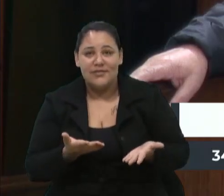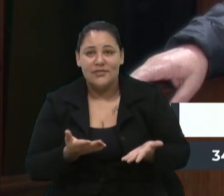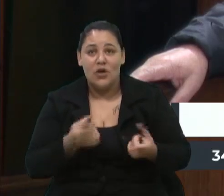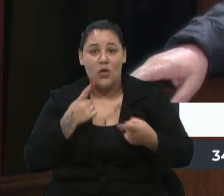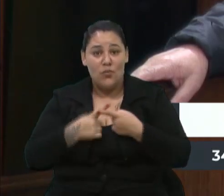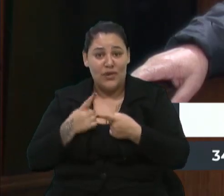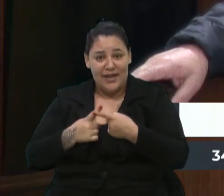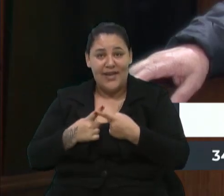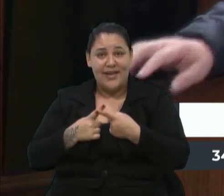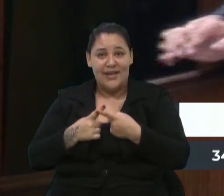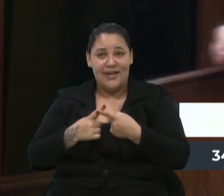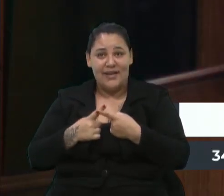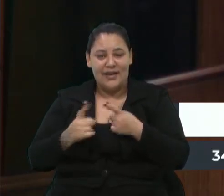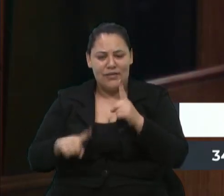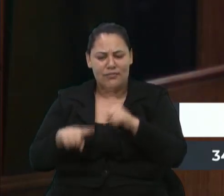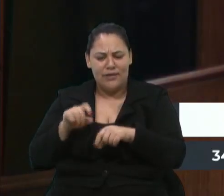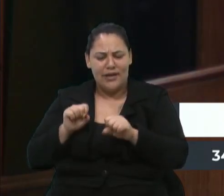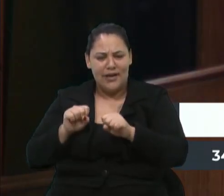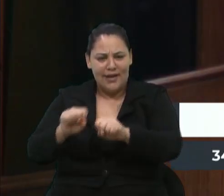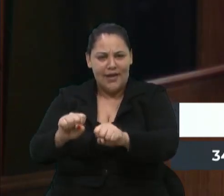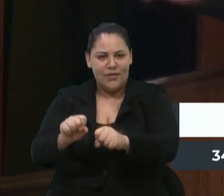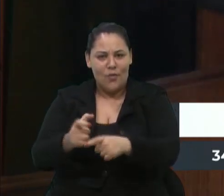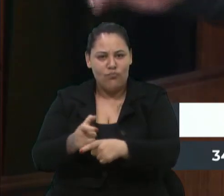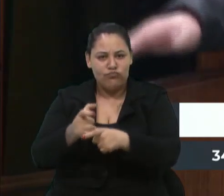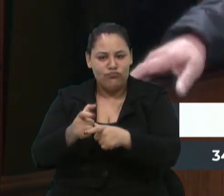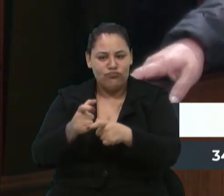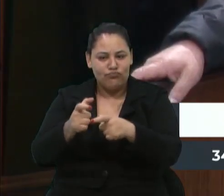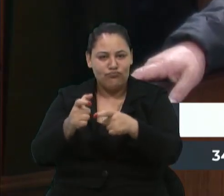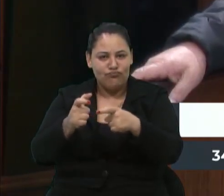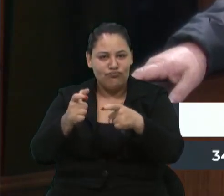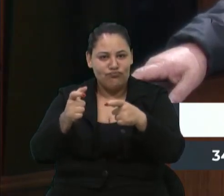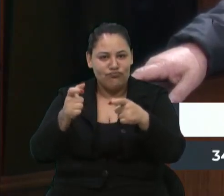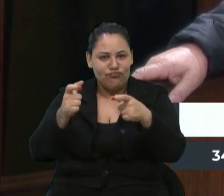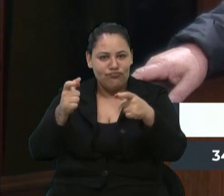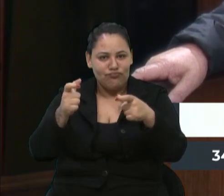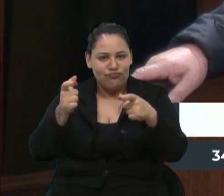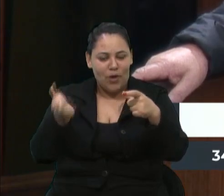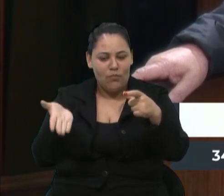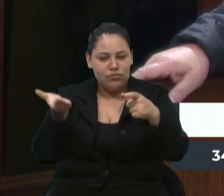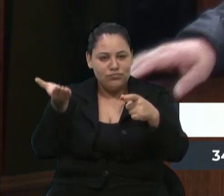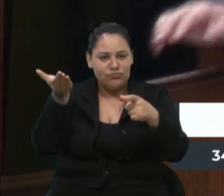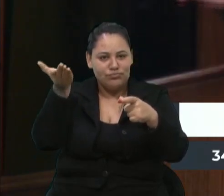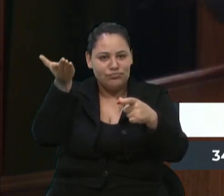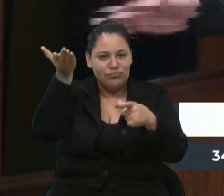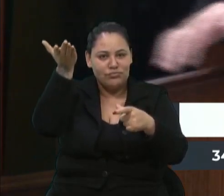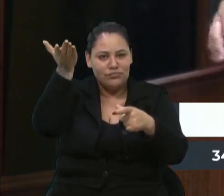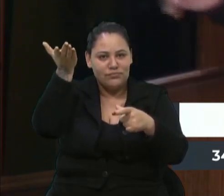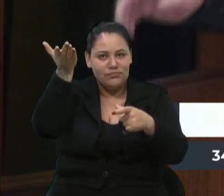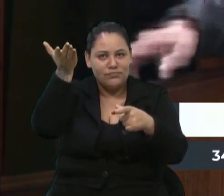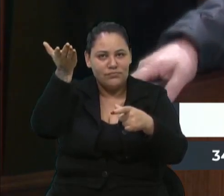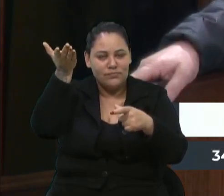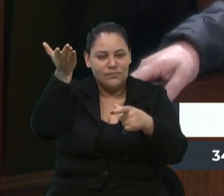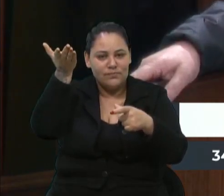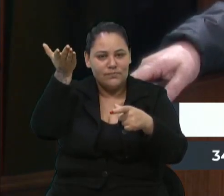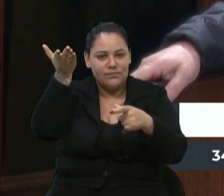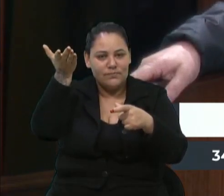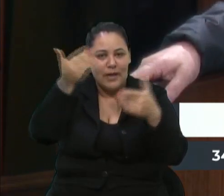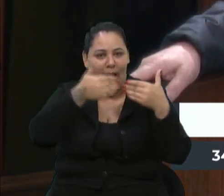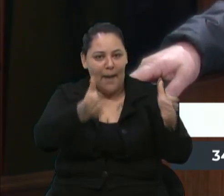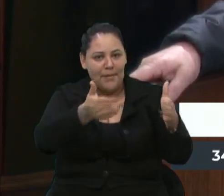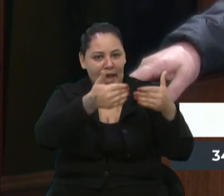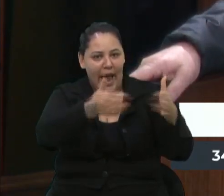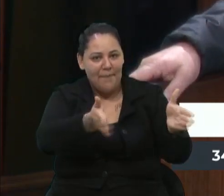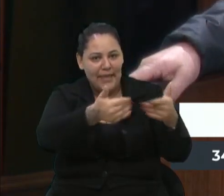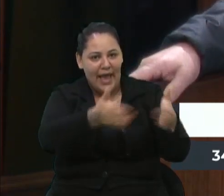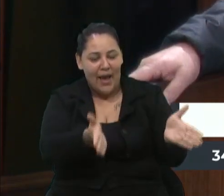mercados estão subindo de pouco tempo, os caras sobem, aumento de mercado, um mercado em cima do outro, é porque